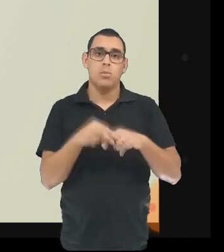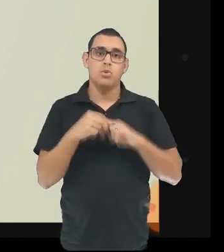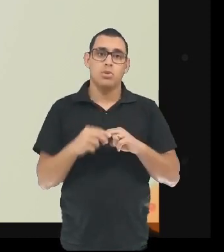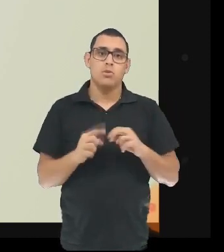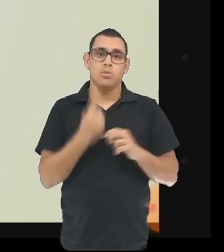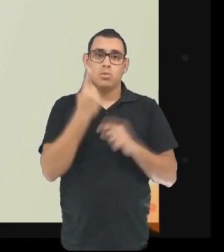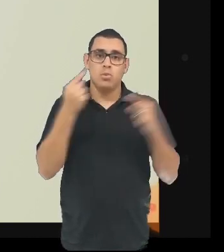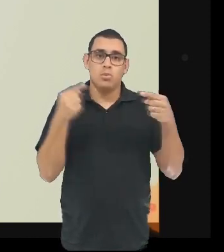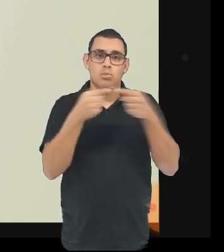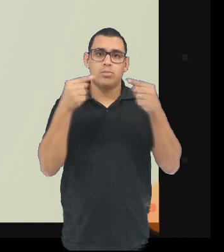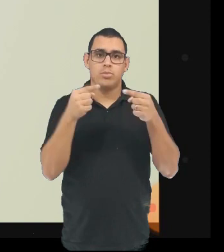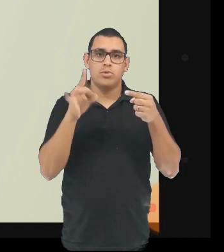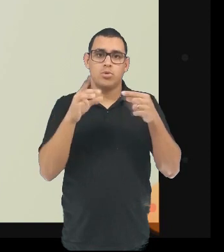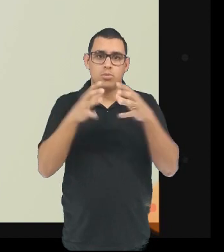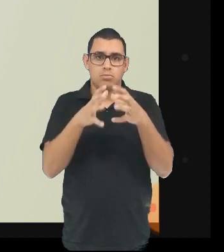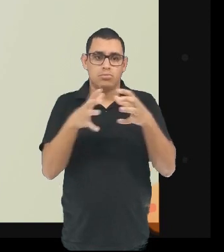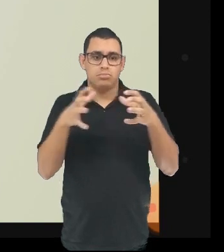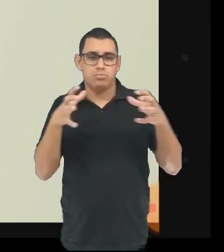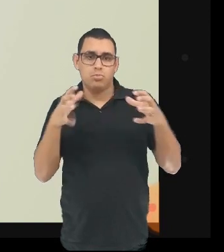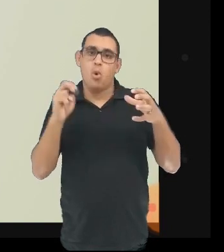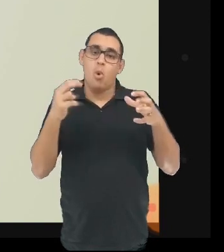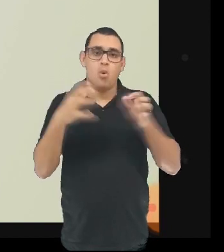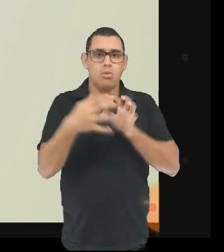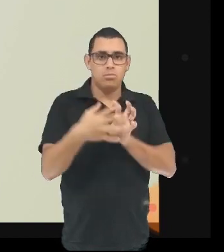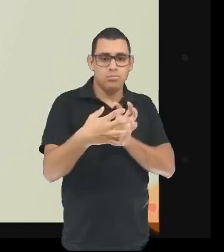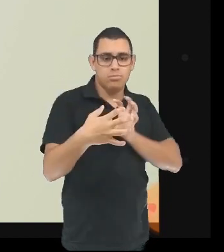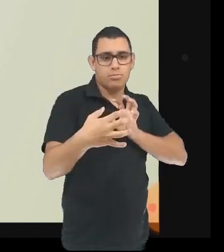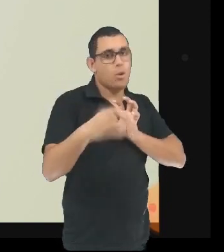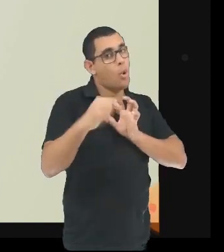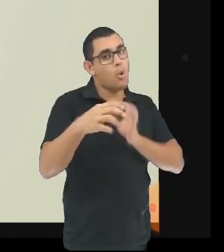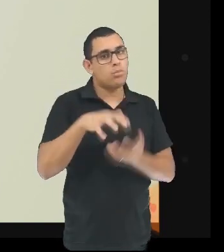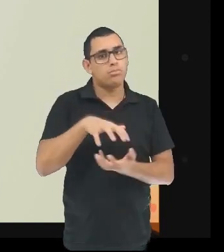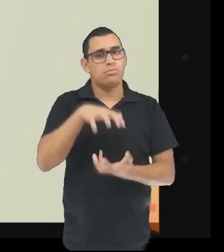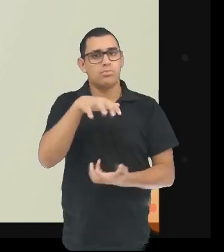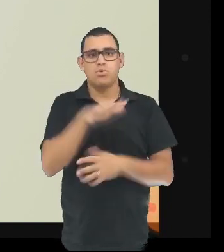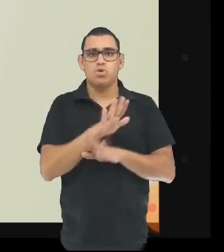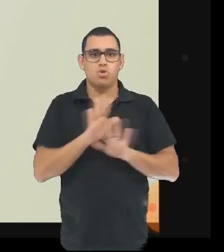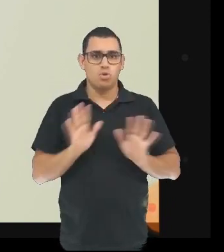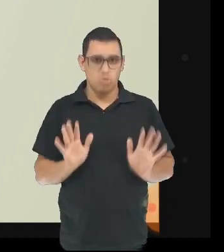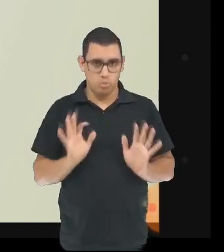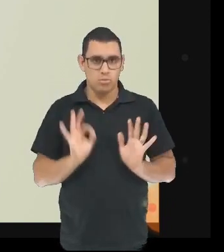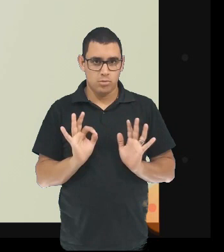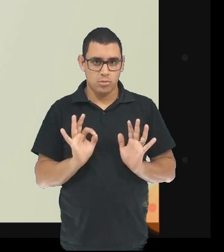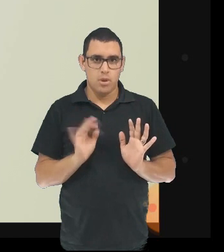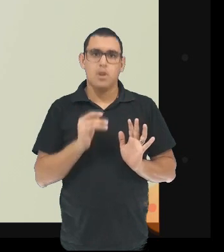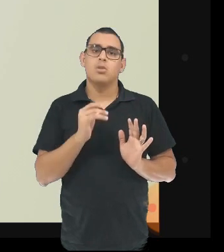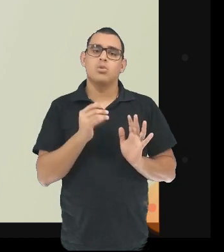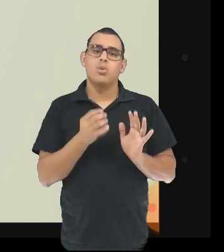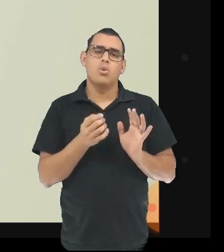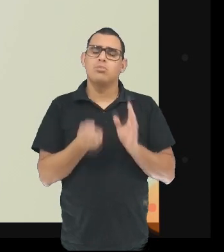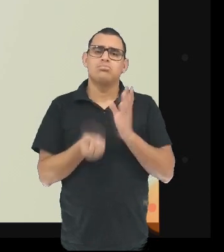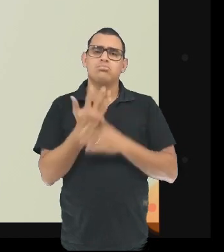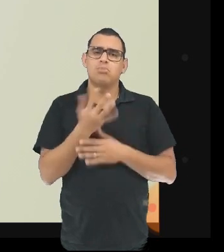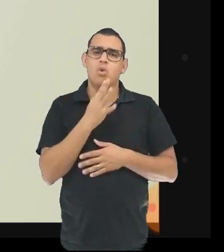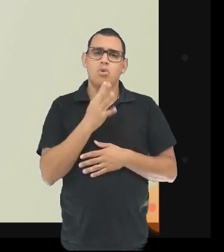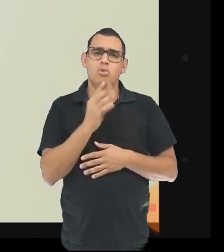ocorre associado a apenas uma única dimensão na alteração do seu comprimento. Nesse caso, o aumento na distância